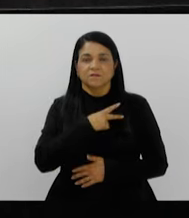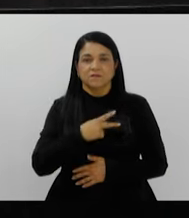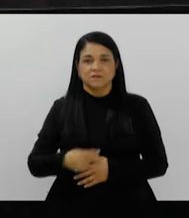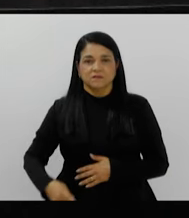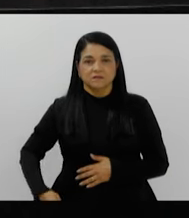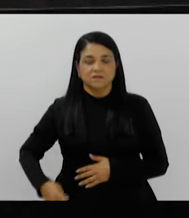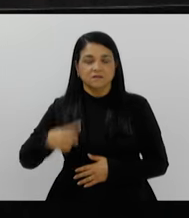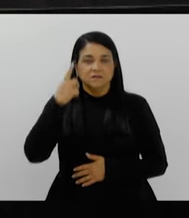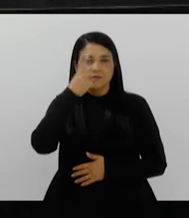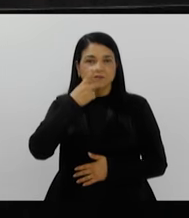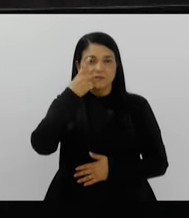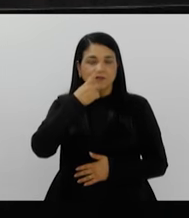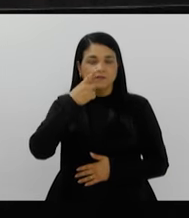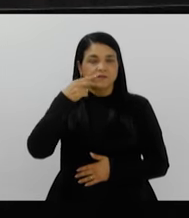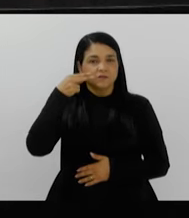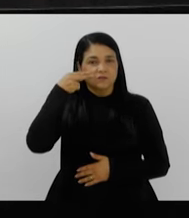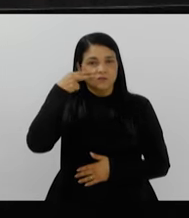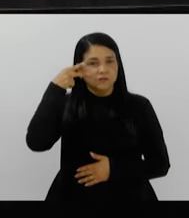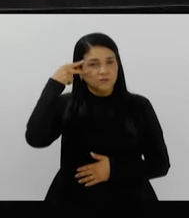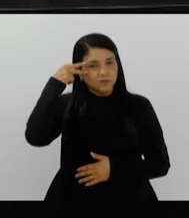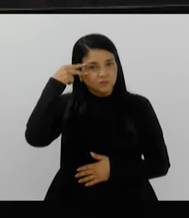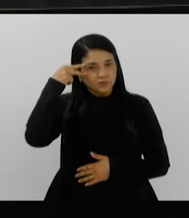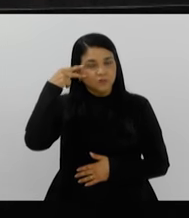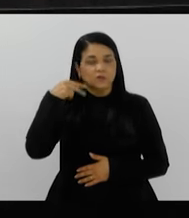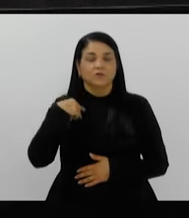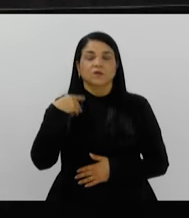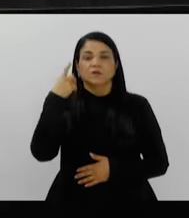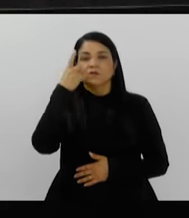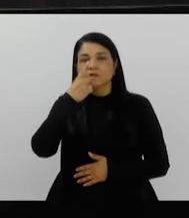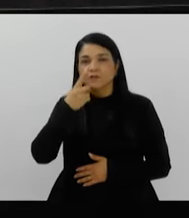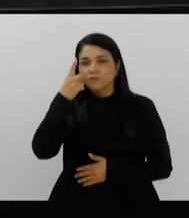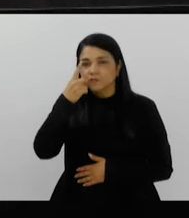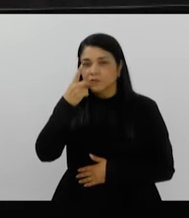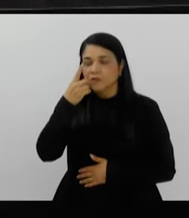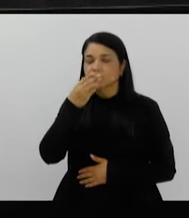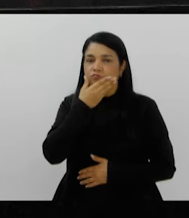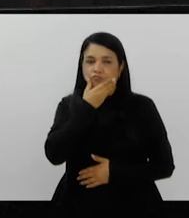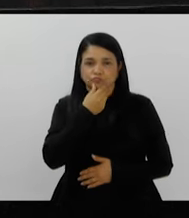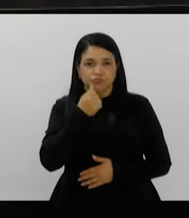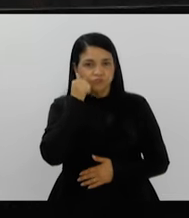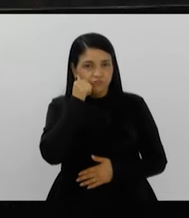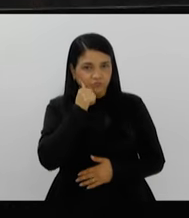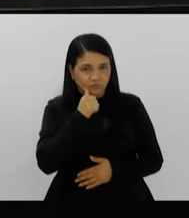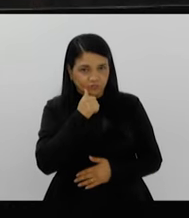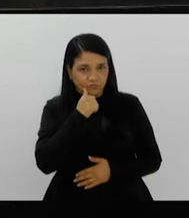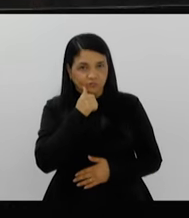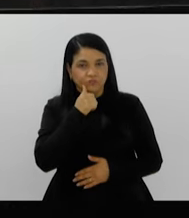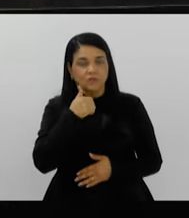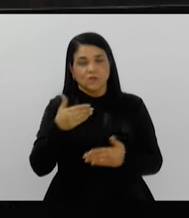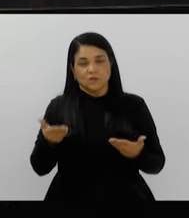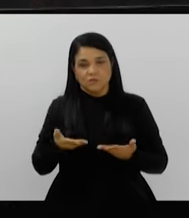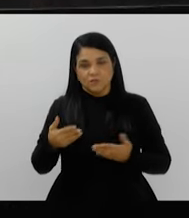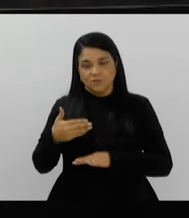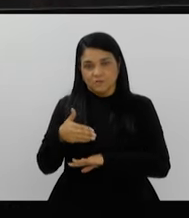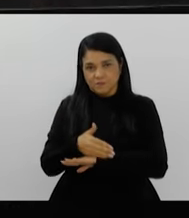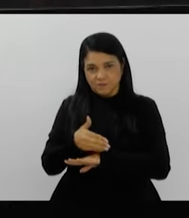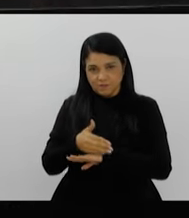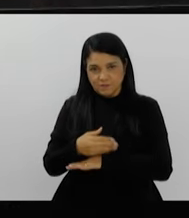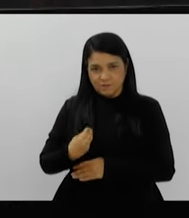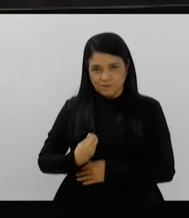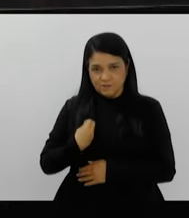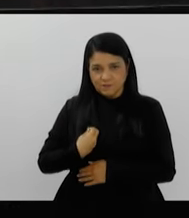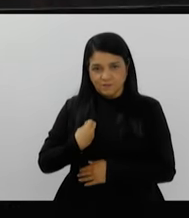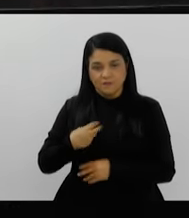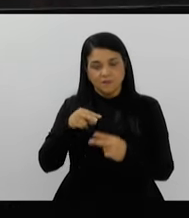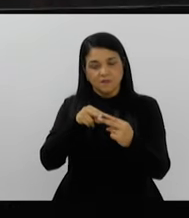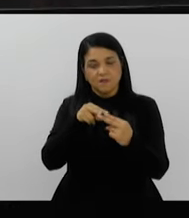presidenta, deputada Tia Ju, excelentíssimos deputados e deputadas que estão aqui presentes, também que estão